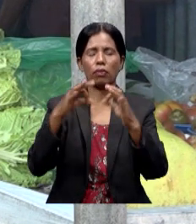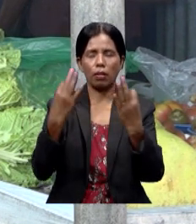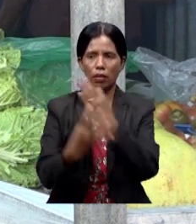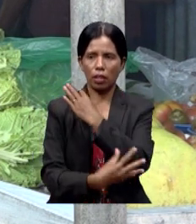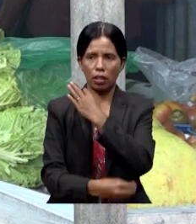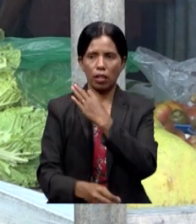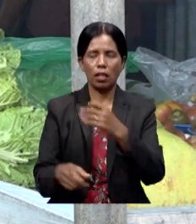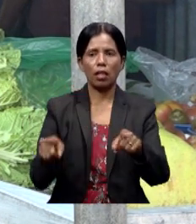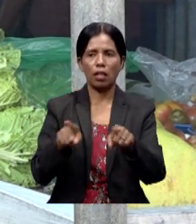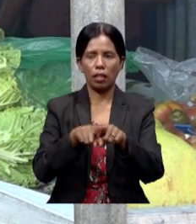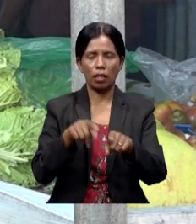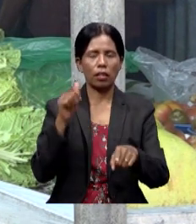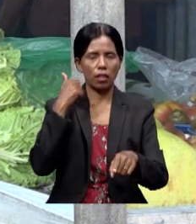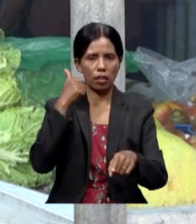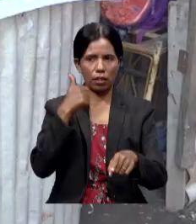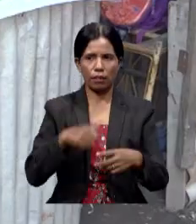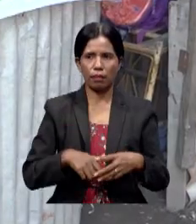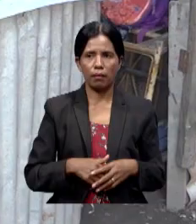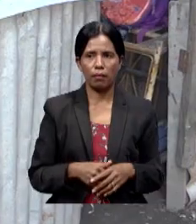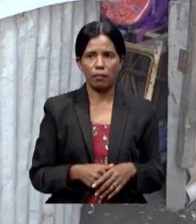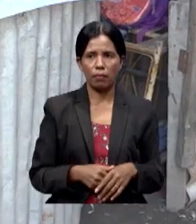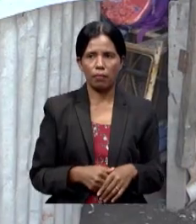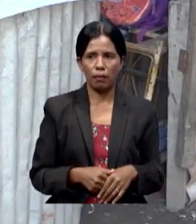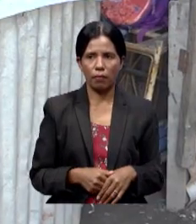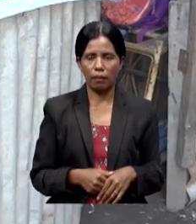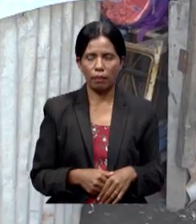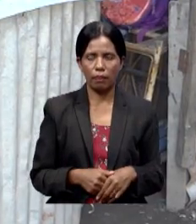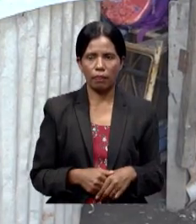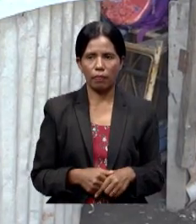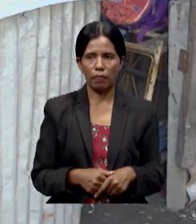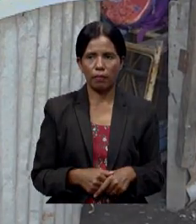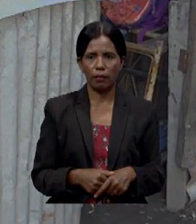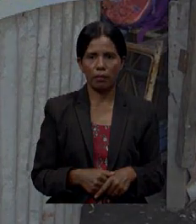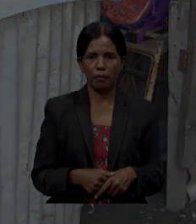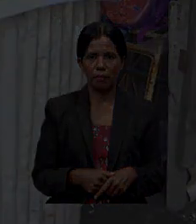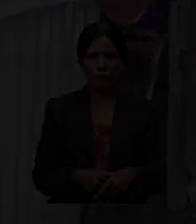nessa tia Filomena Pereira. Equipa cobertura, GMN.